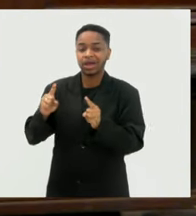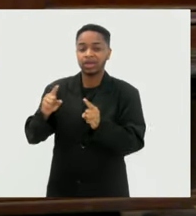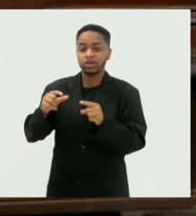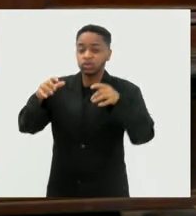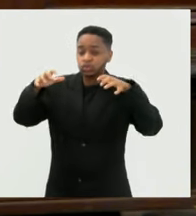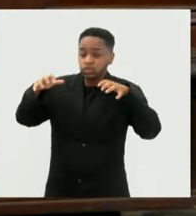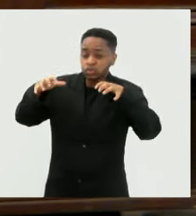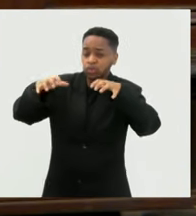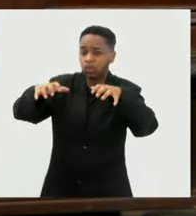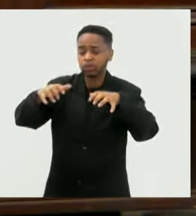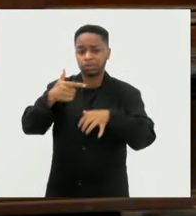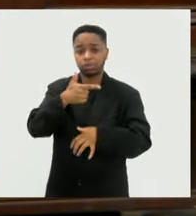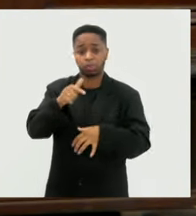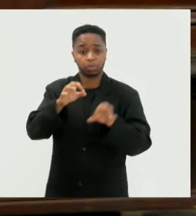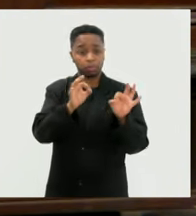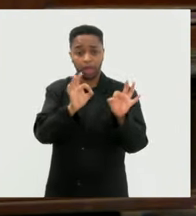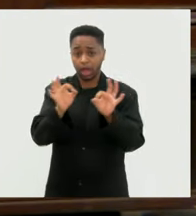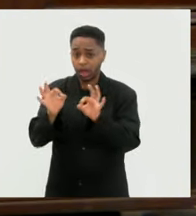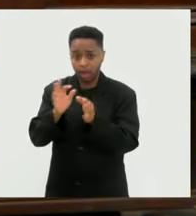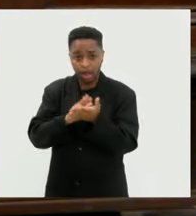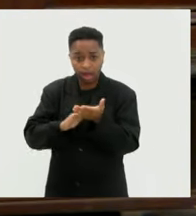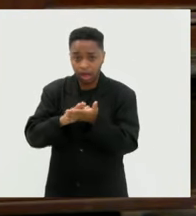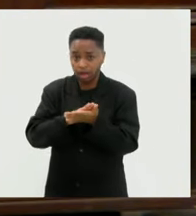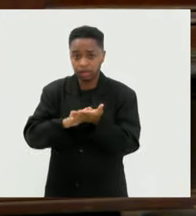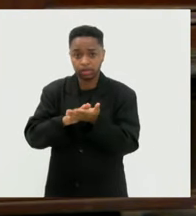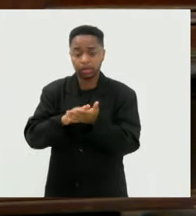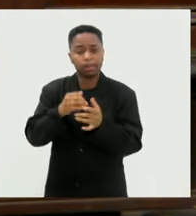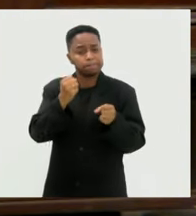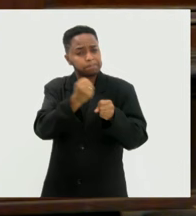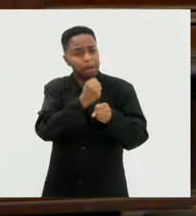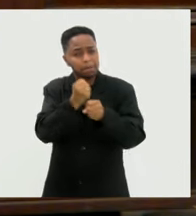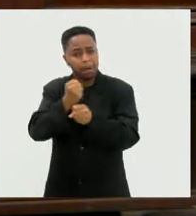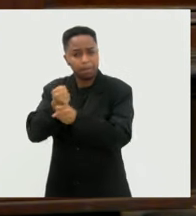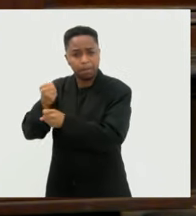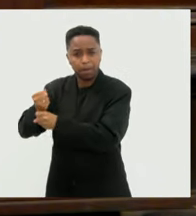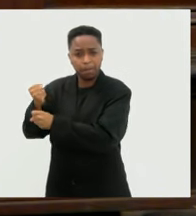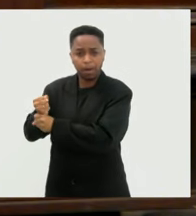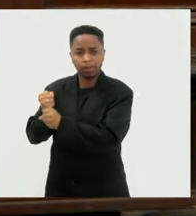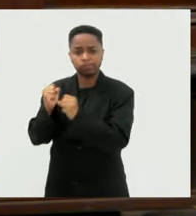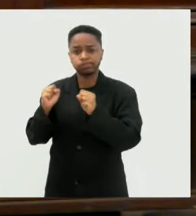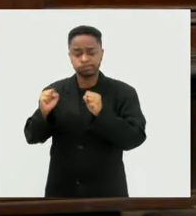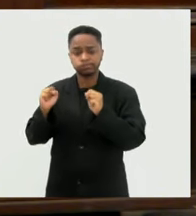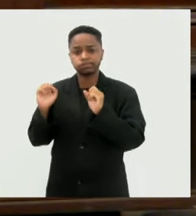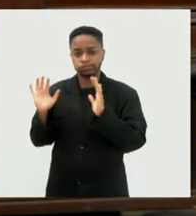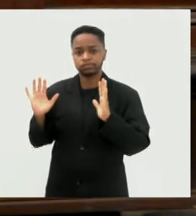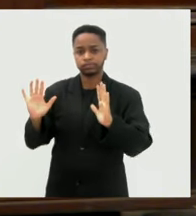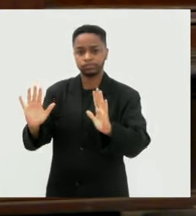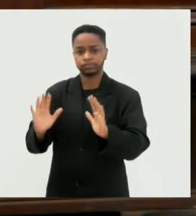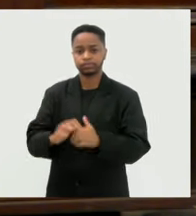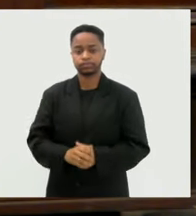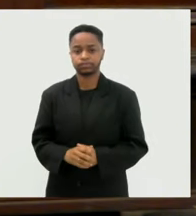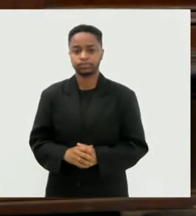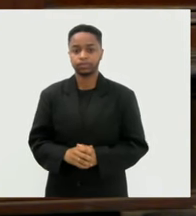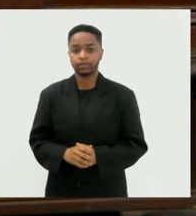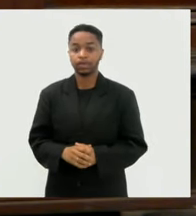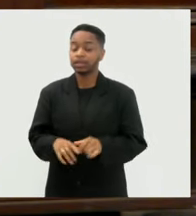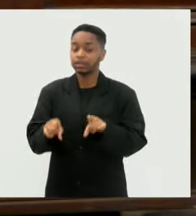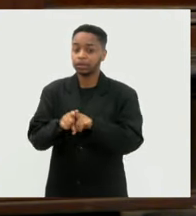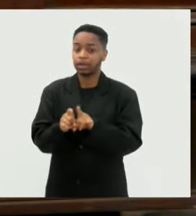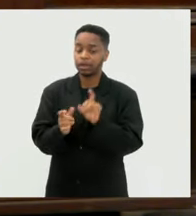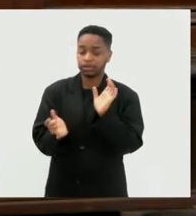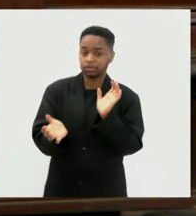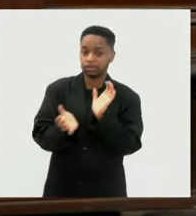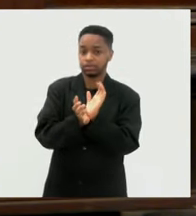chuva na construção da passarela do samba. Na equipe de